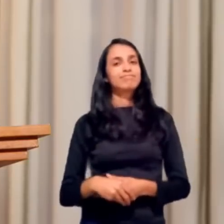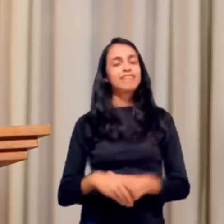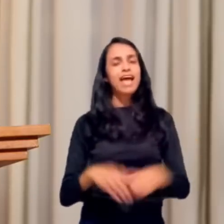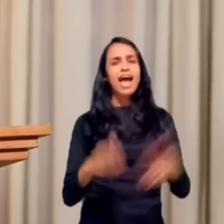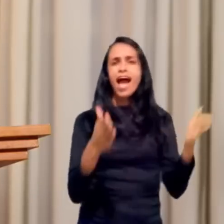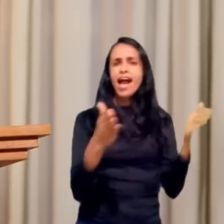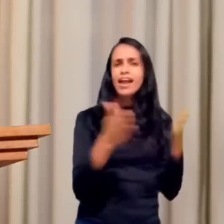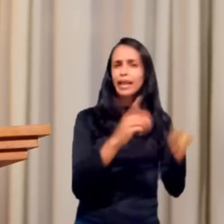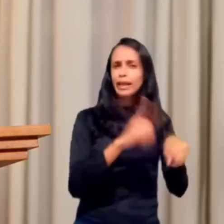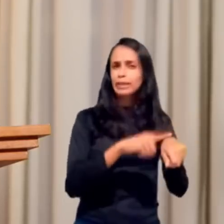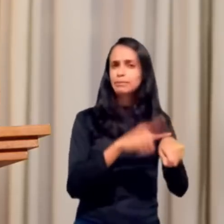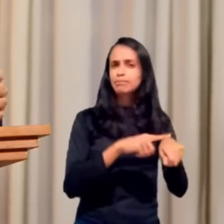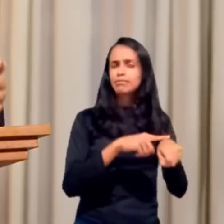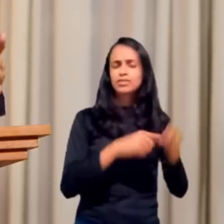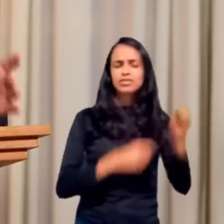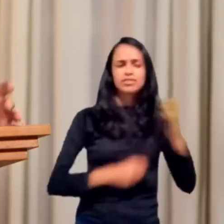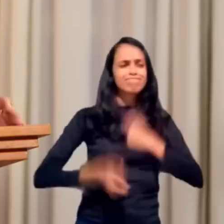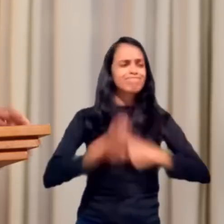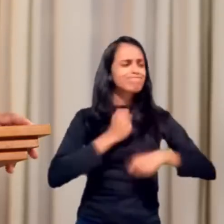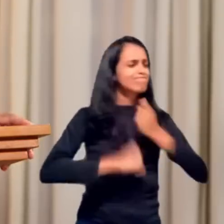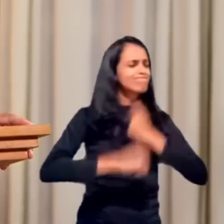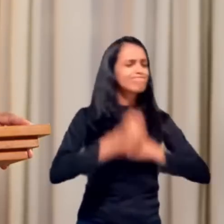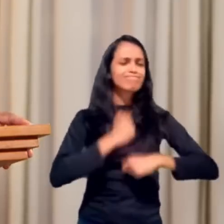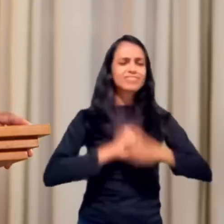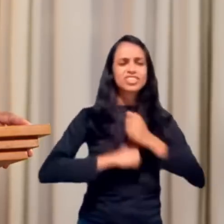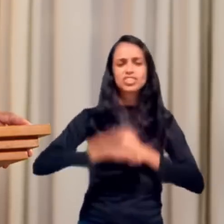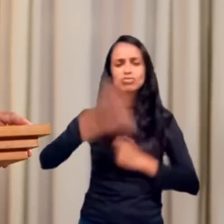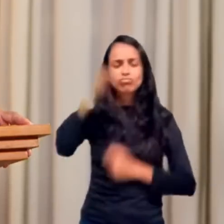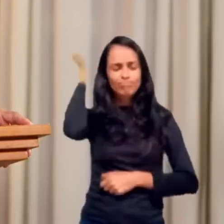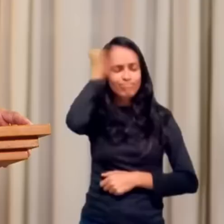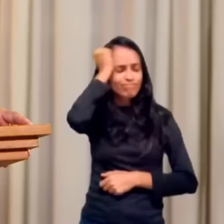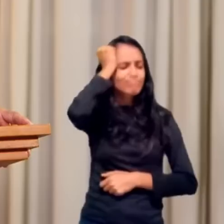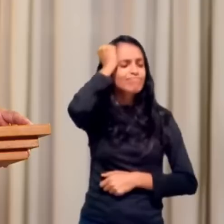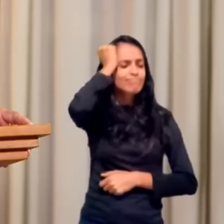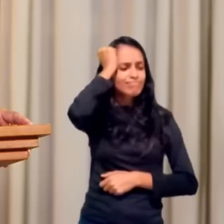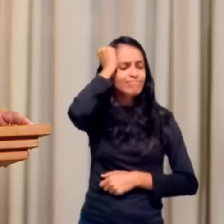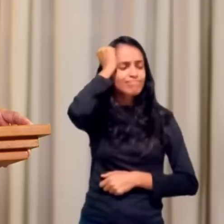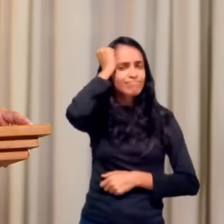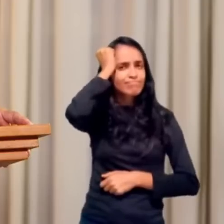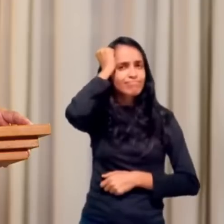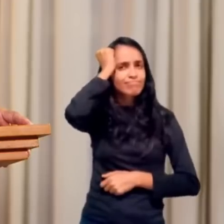aquele arrependimento, o sofrimento que ele tinha passado, começara